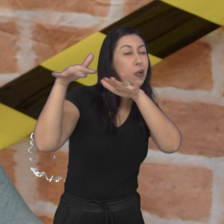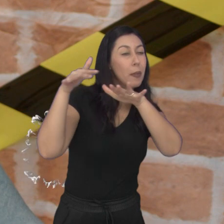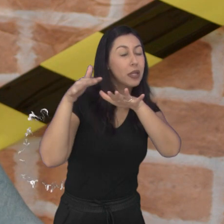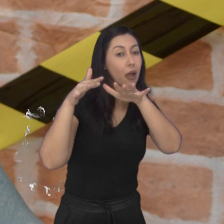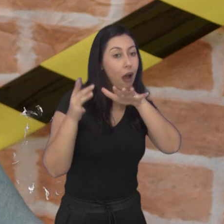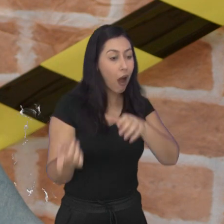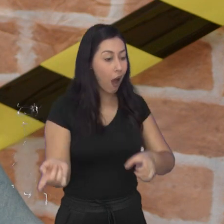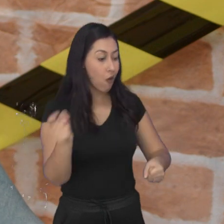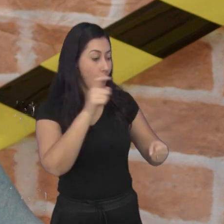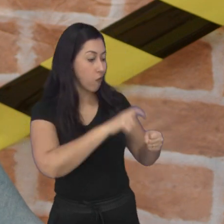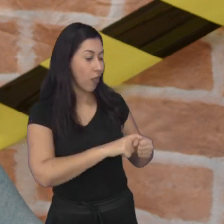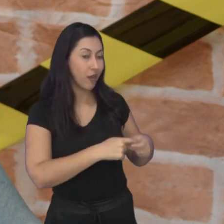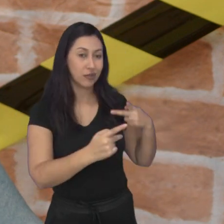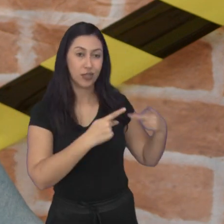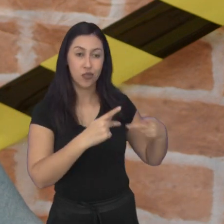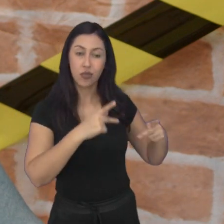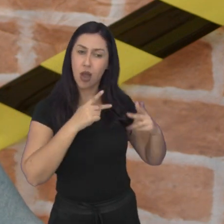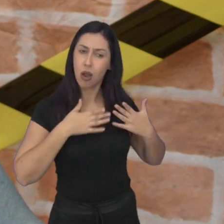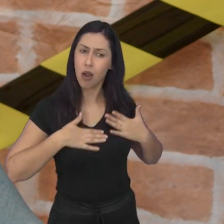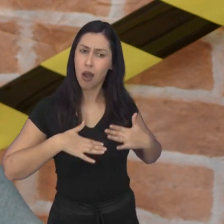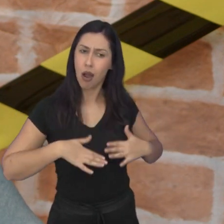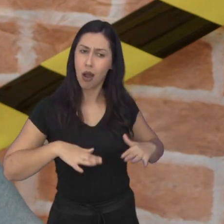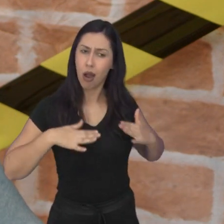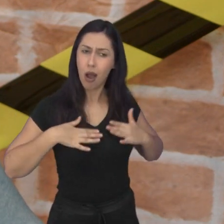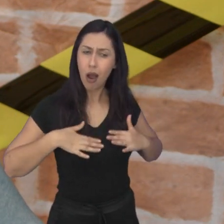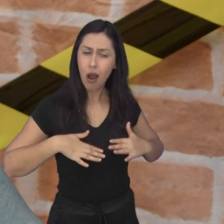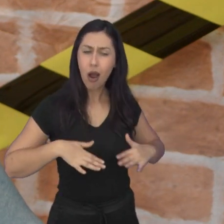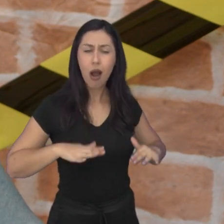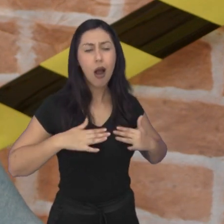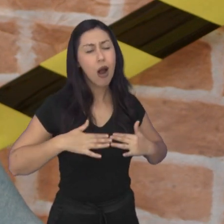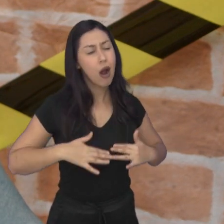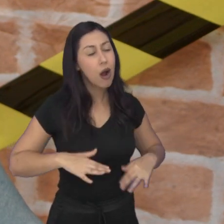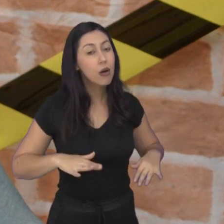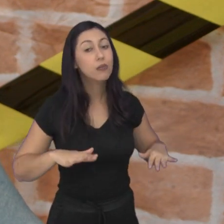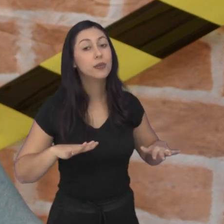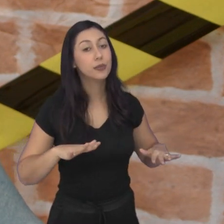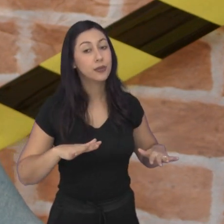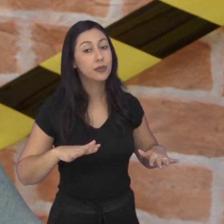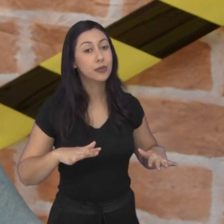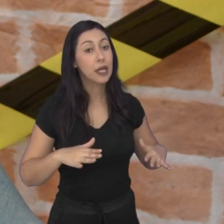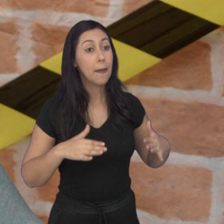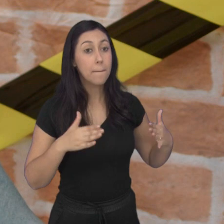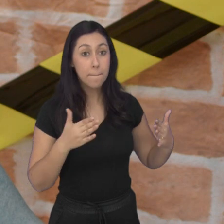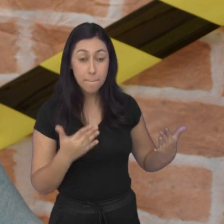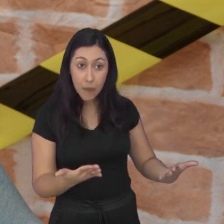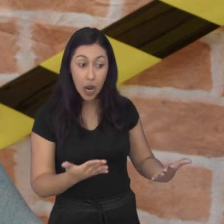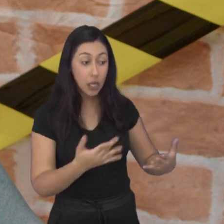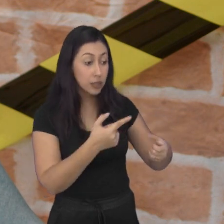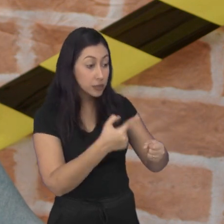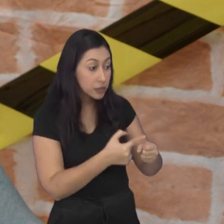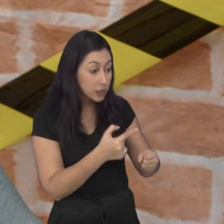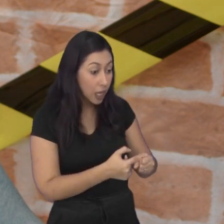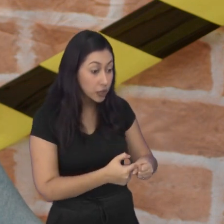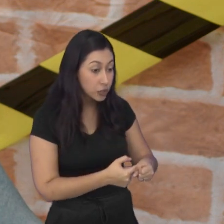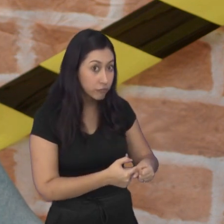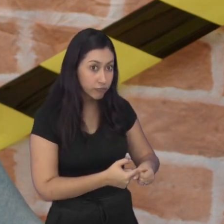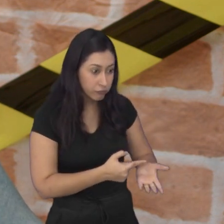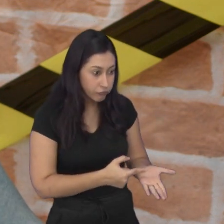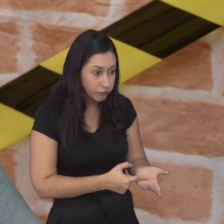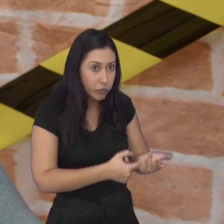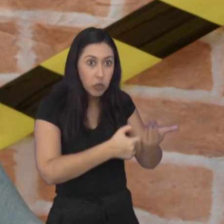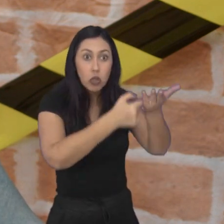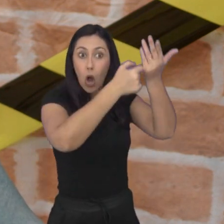nossa cidade em si, que era muito mais calma. E São José foi se industrializando cada vez mais, foi ficando cada vez